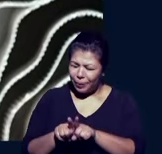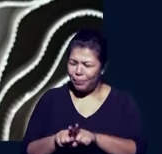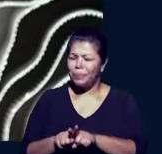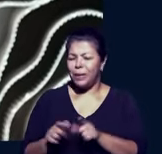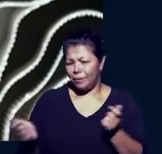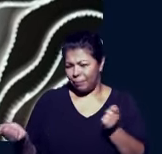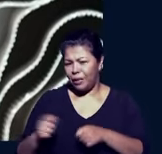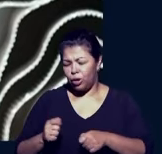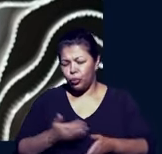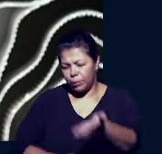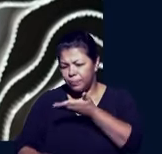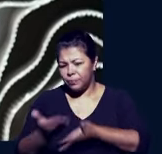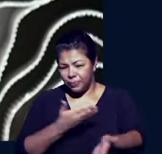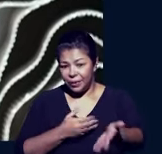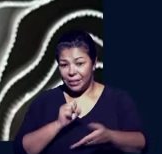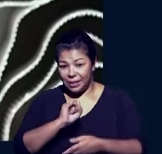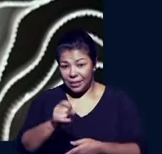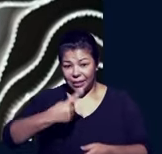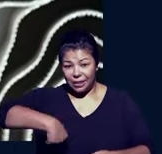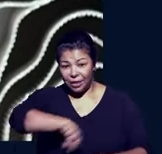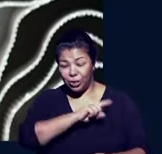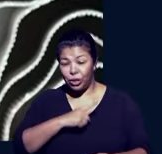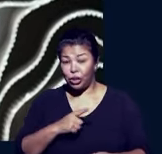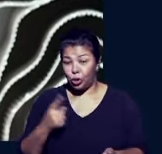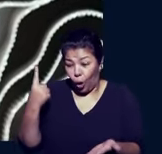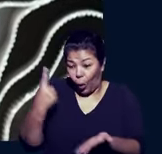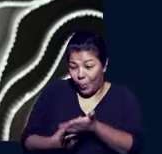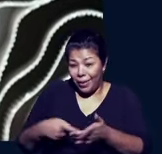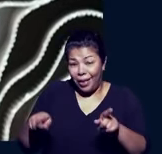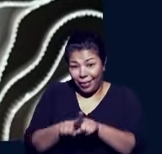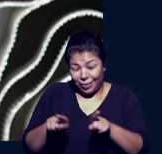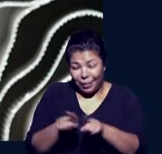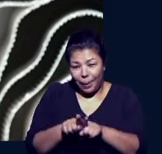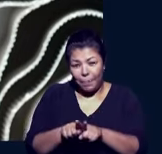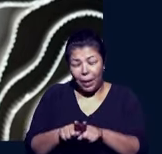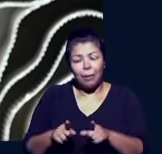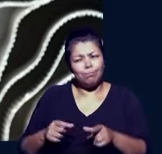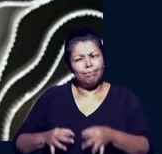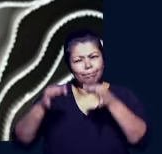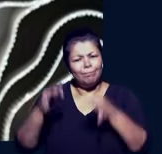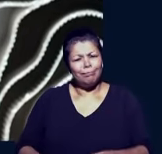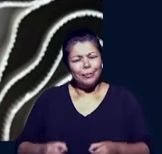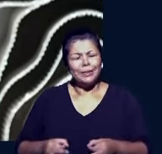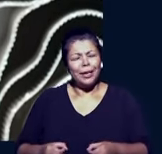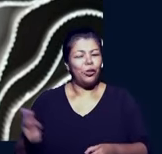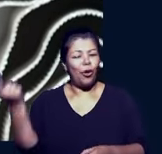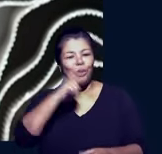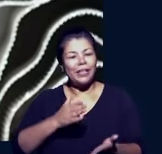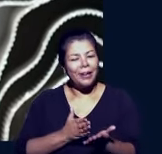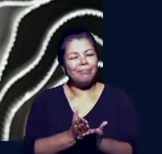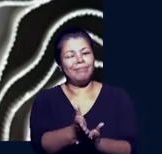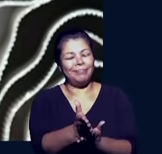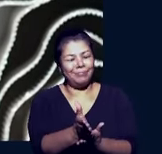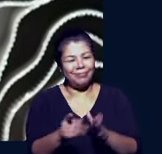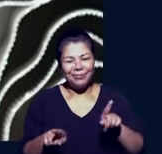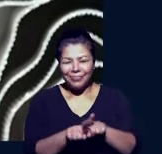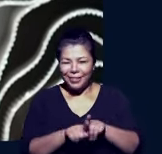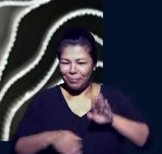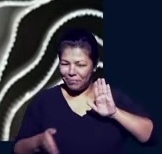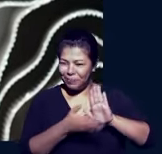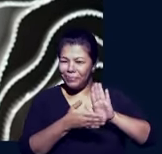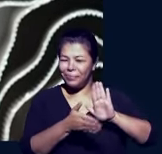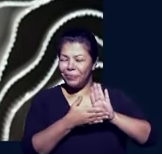e boa regulação E se a gente combinar bom contrato com boa regulação não tem erro vai dar certo e nós vamos seguir firmes no Nosso propósito de